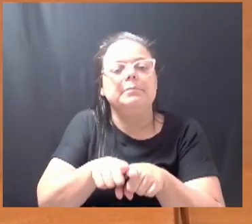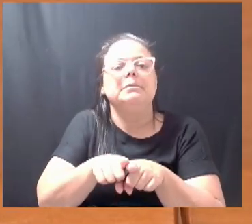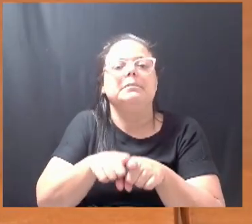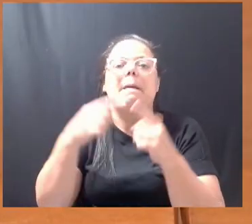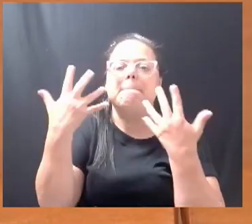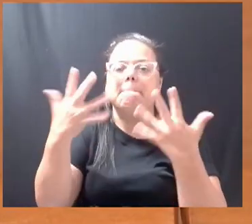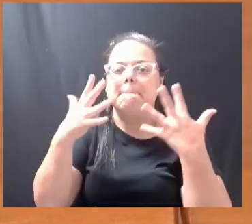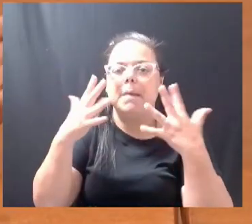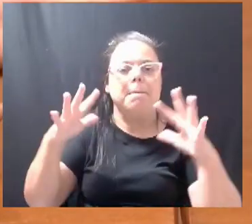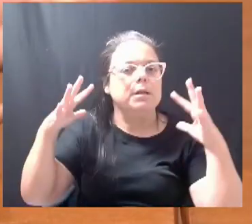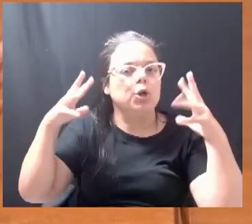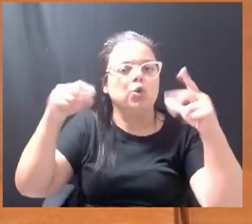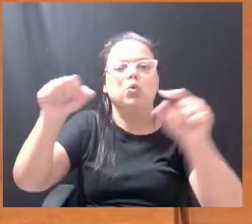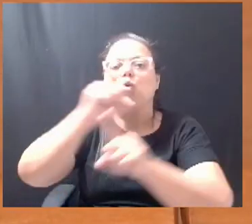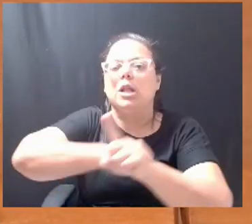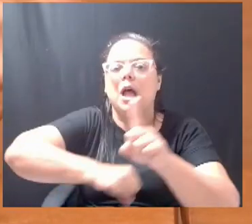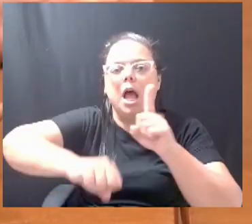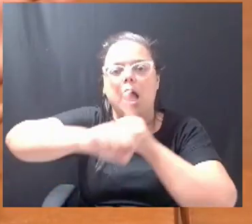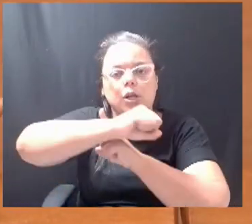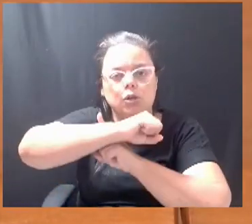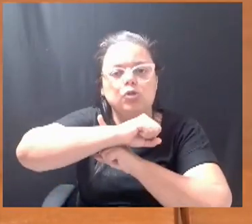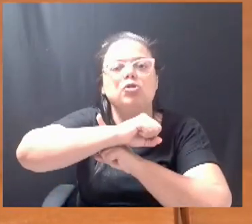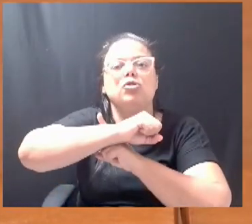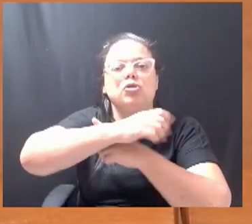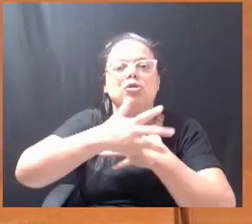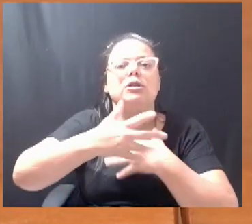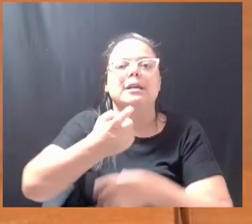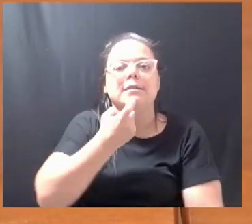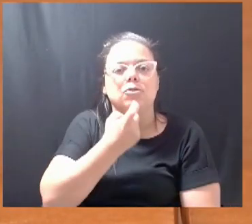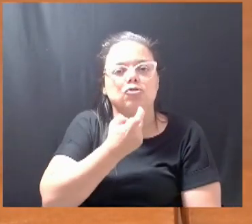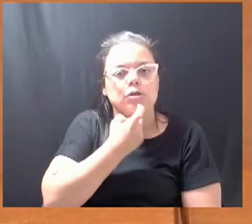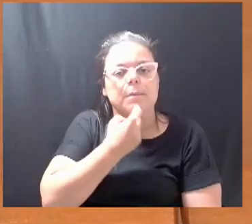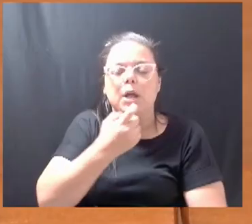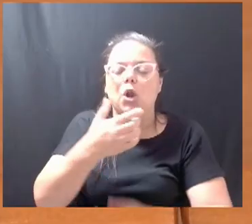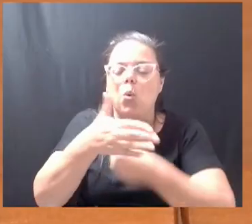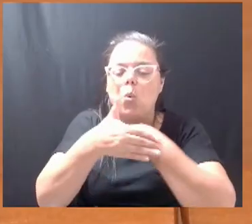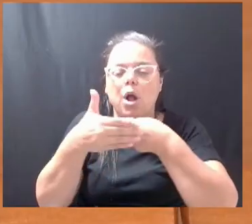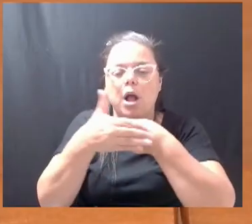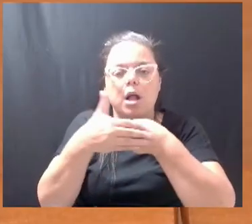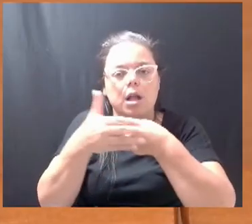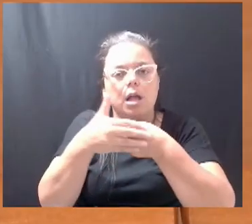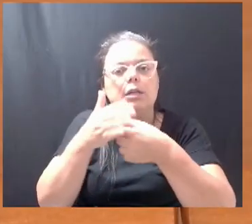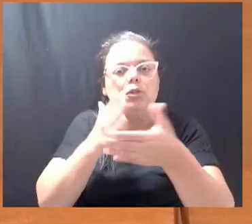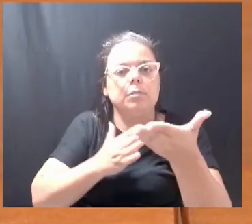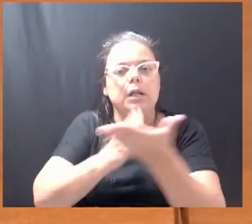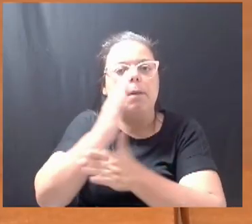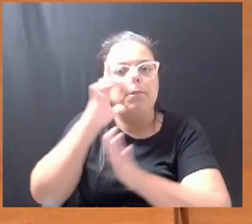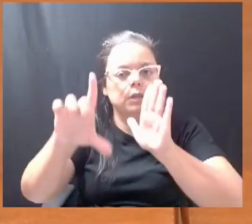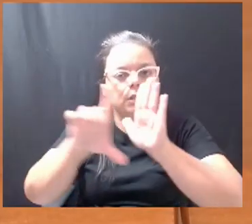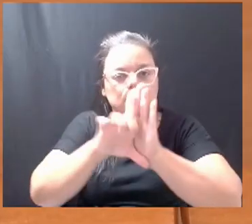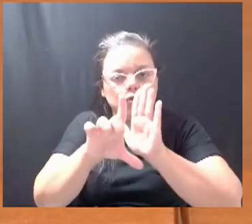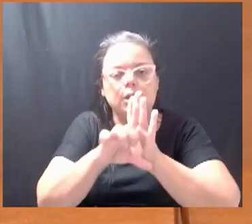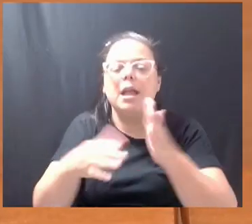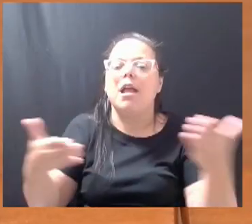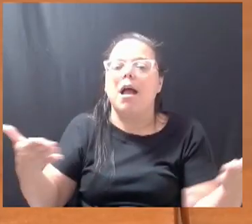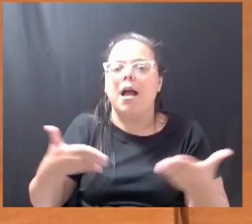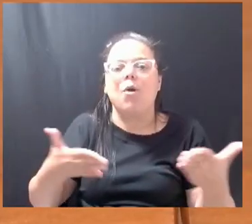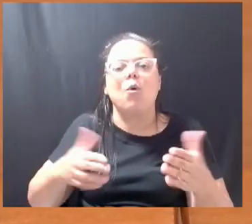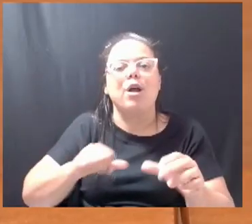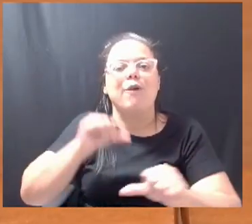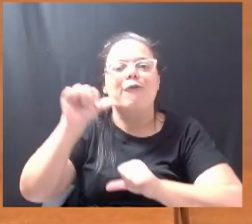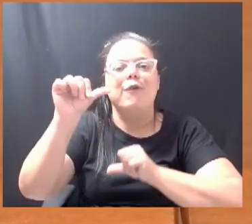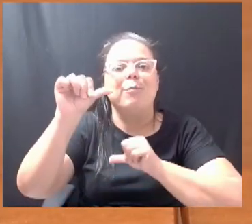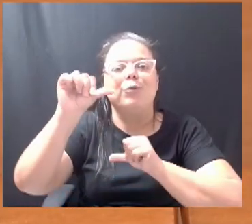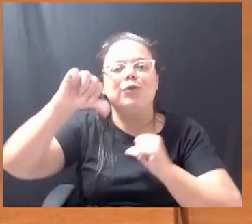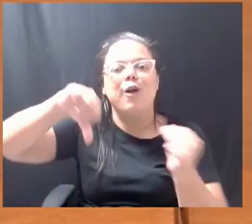de Campinas pelo carinho com a aprovação do projeto de lei, e vamos agora transformar isso aí em